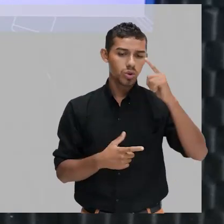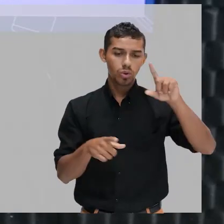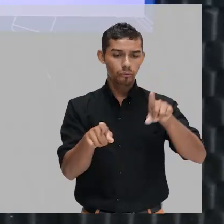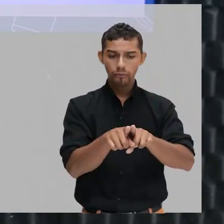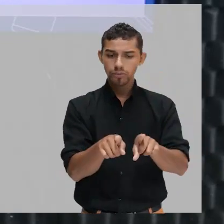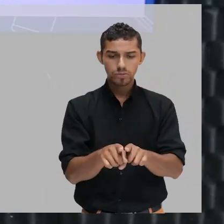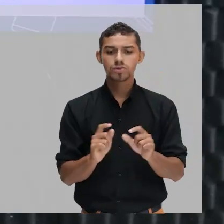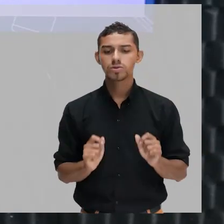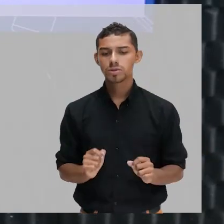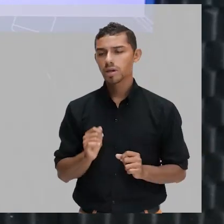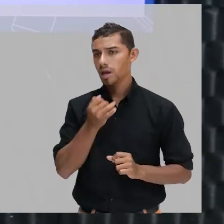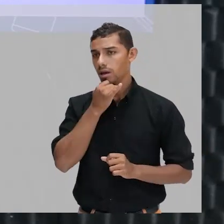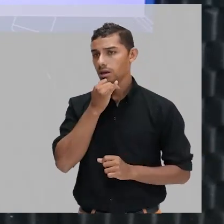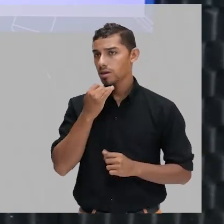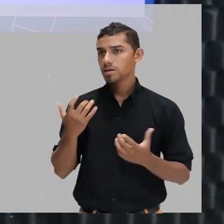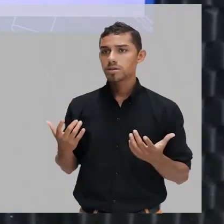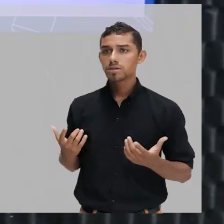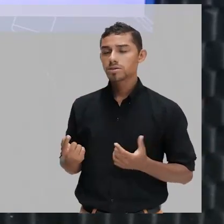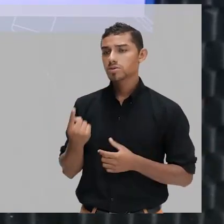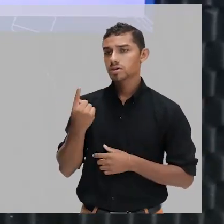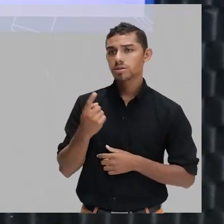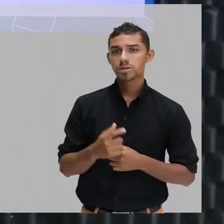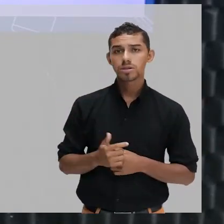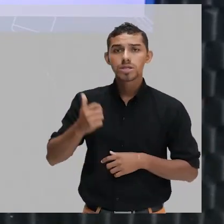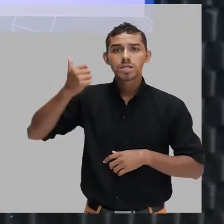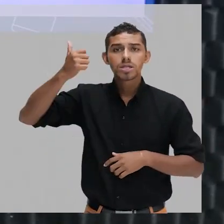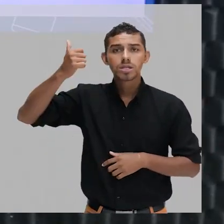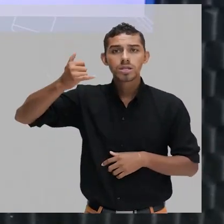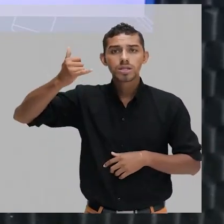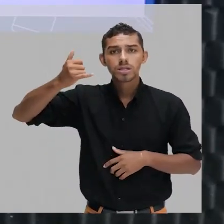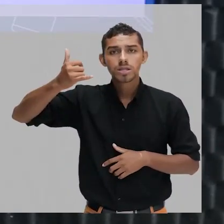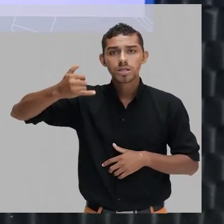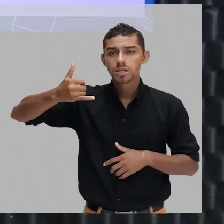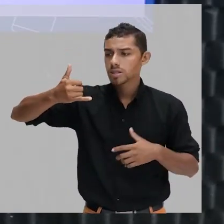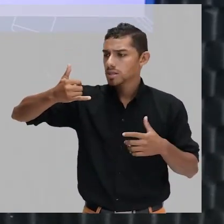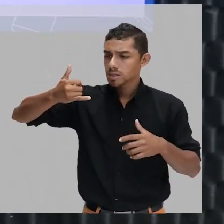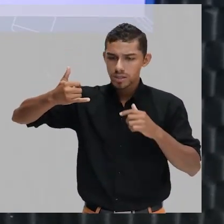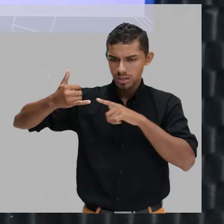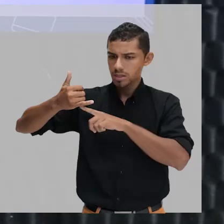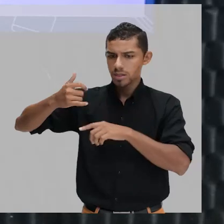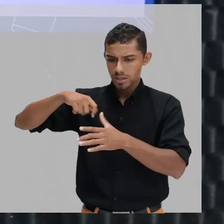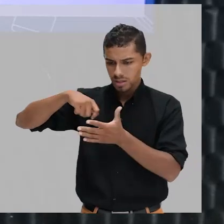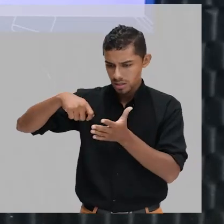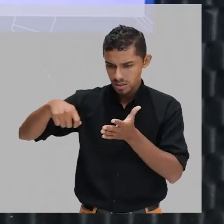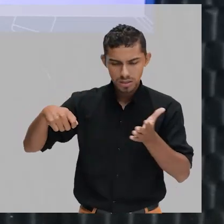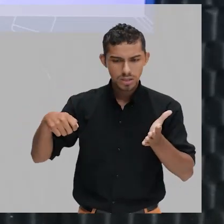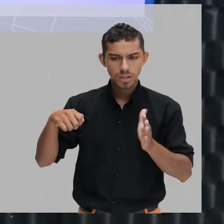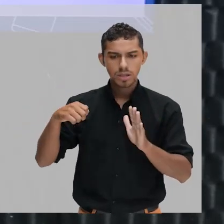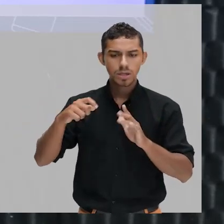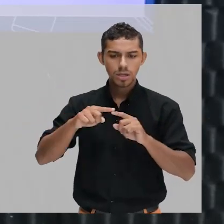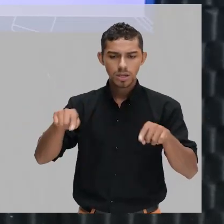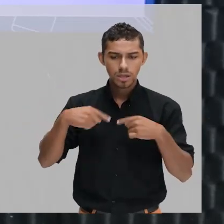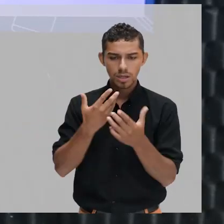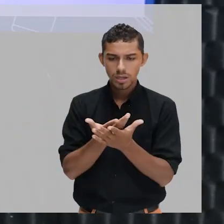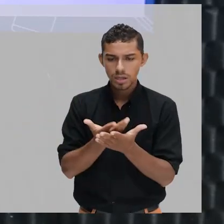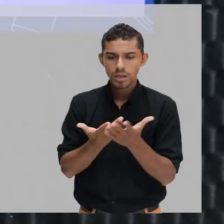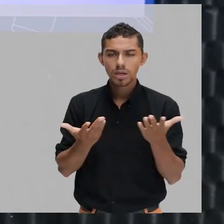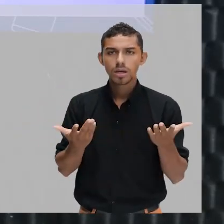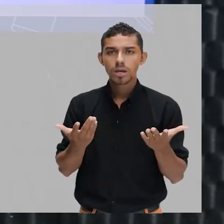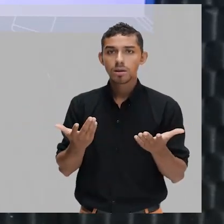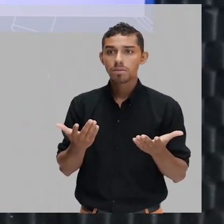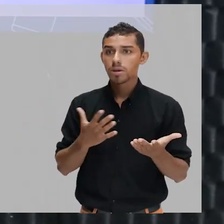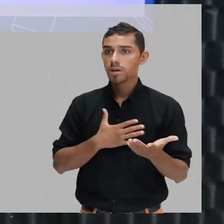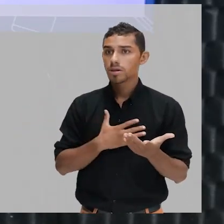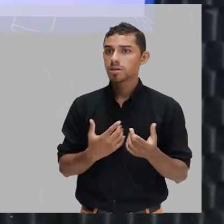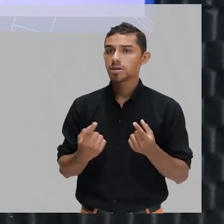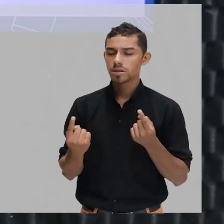que seja. Eu já vi um espetáculo onde a animação era feita com canetas, né? Canetas esferográficas, aquela que a gente usa em sala de aula. E, gente, é um negócio